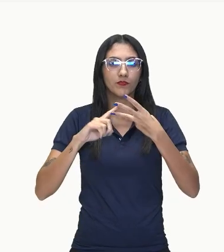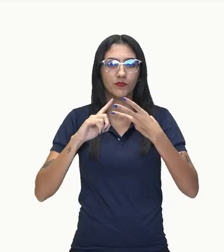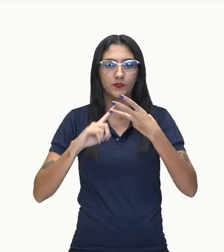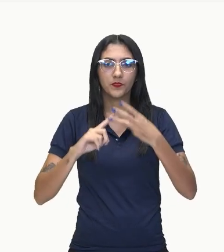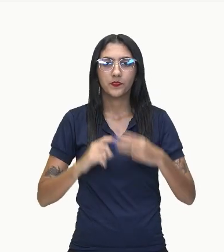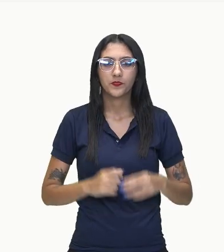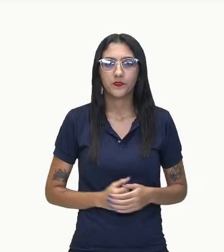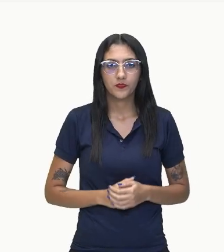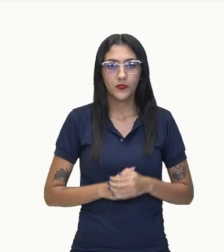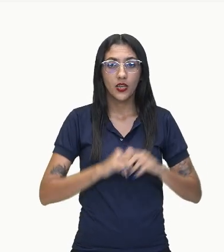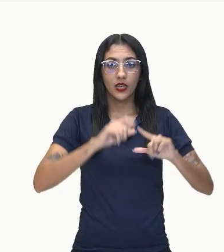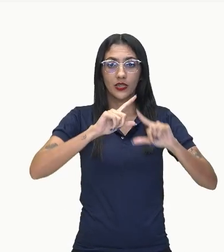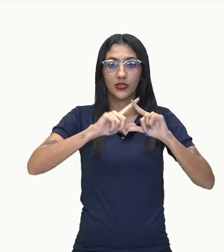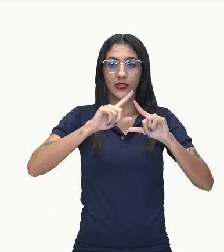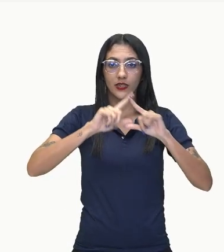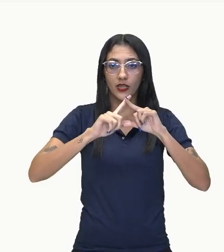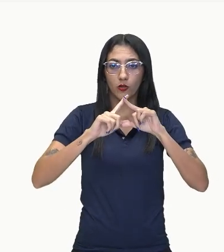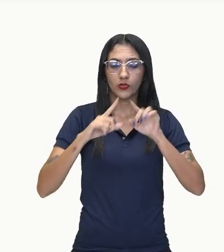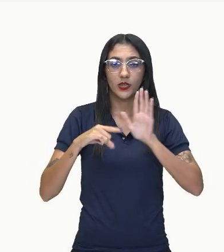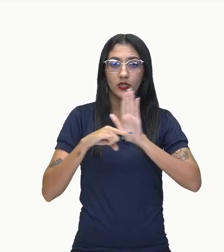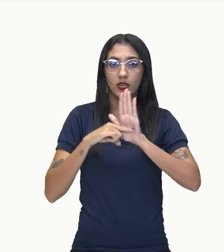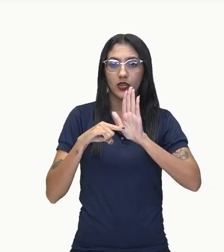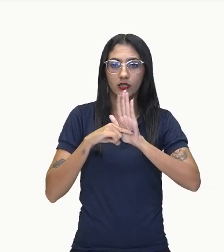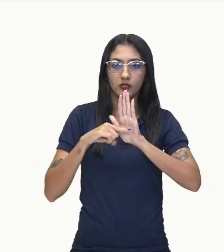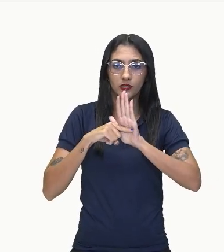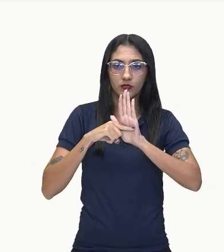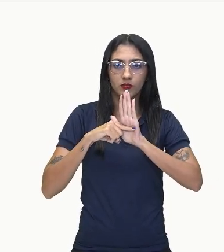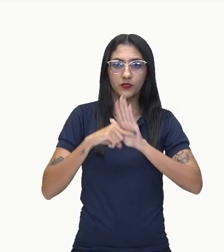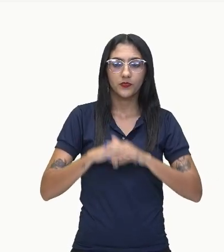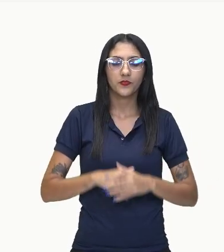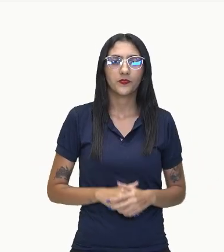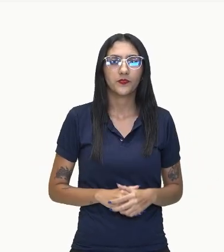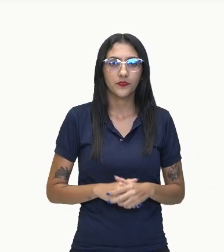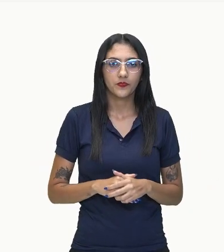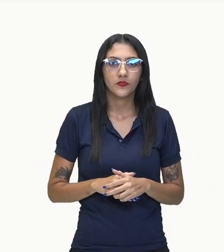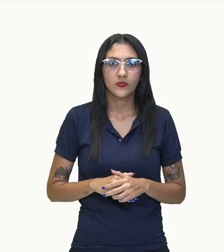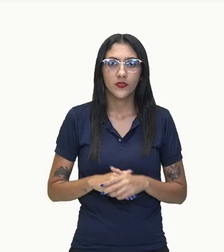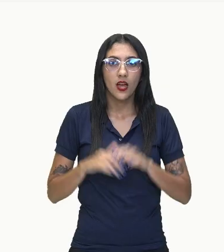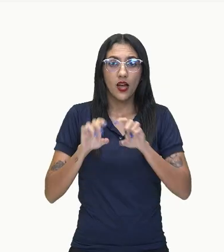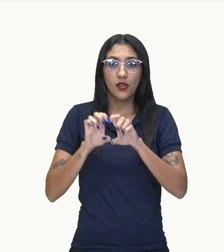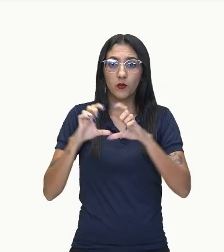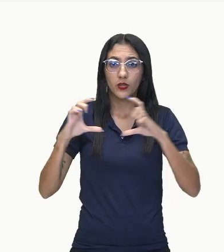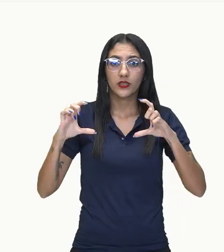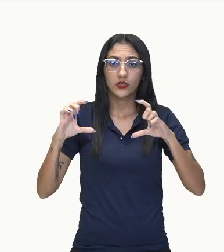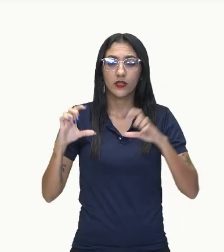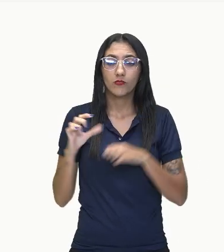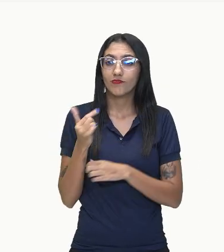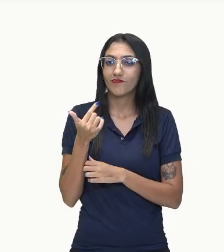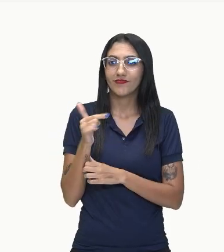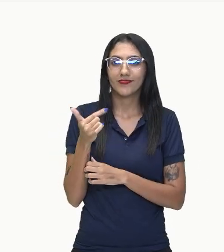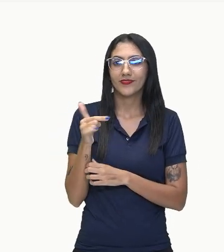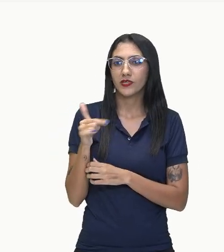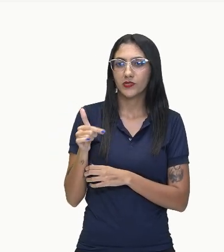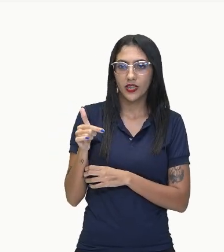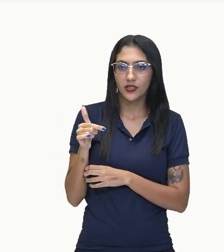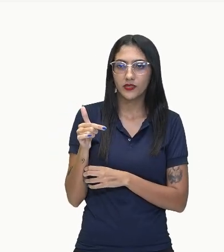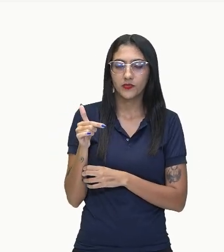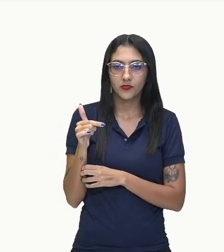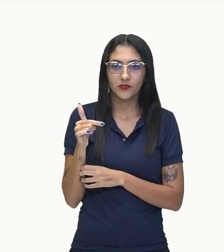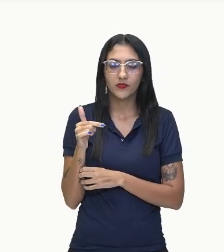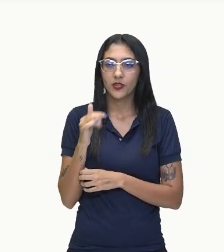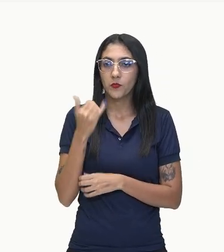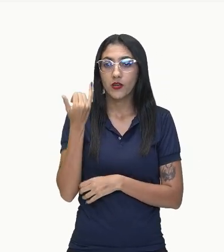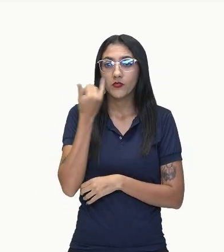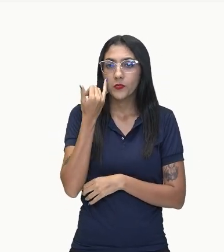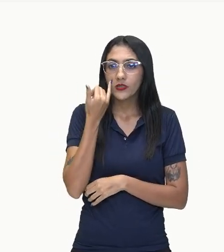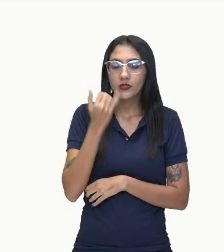do delta é negativo, quando ele é menor do que zero, a equação ela simplesmente não apresenta zeros reais, então a